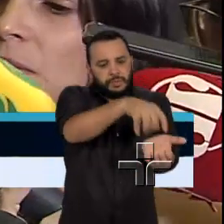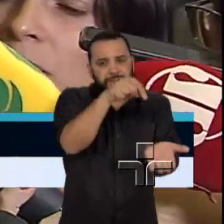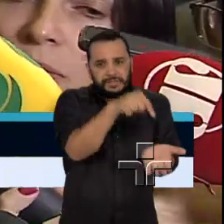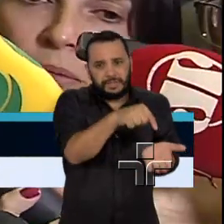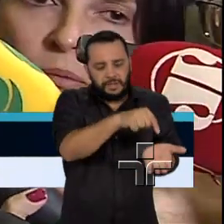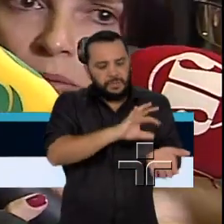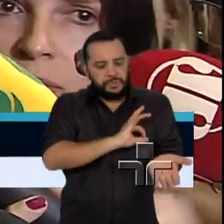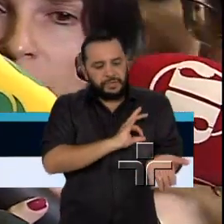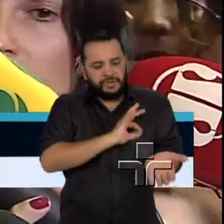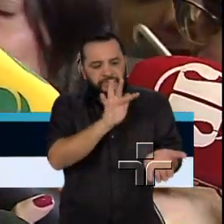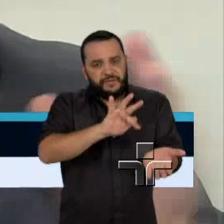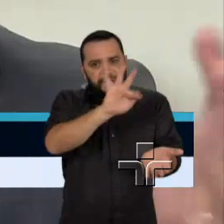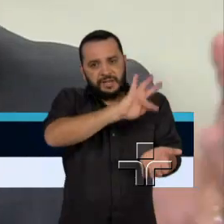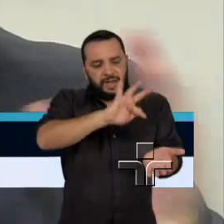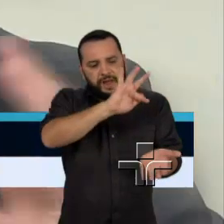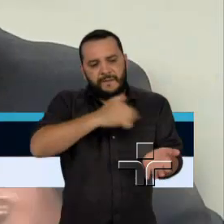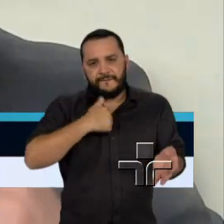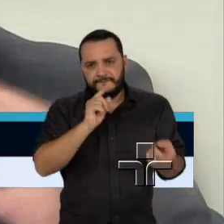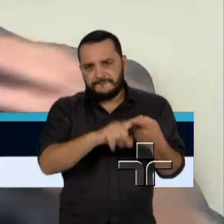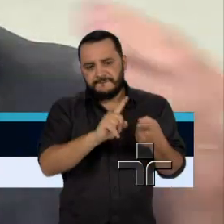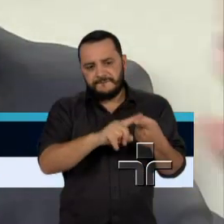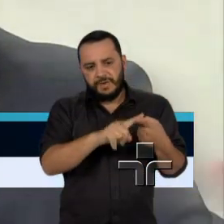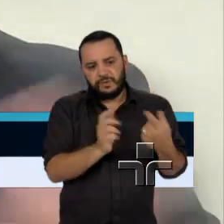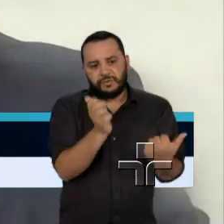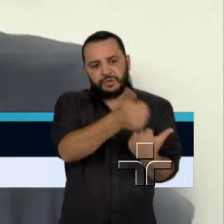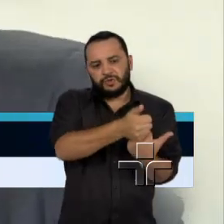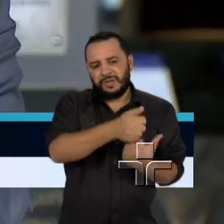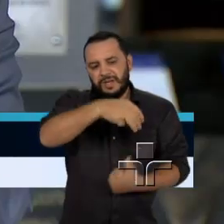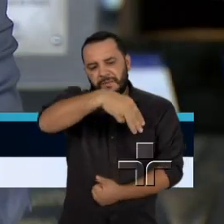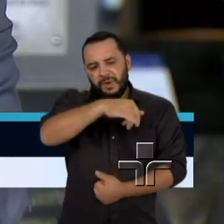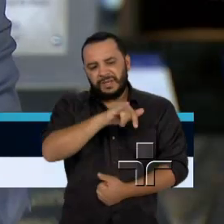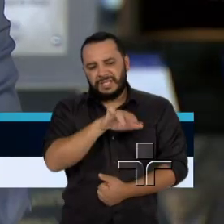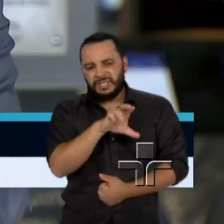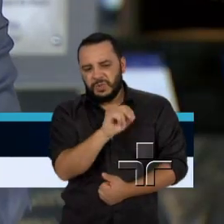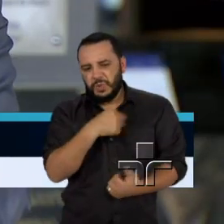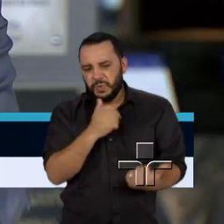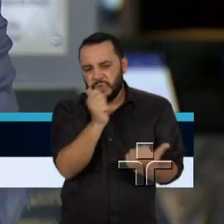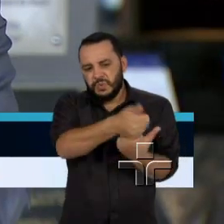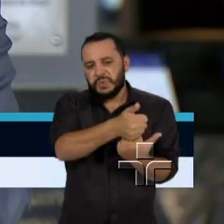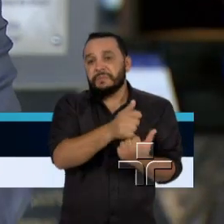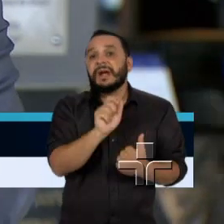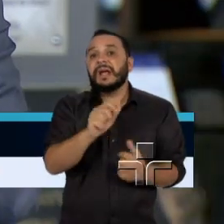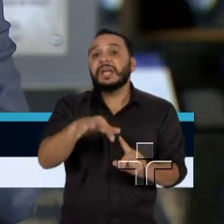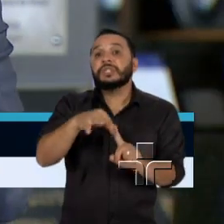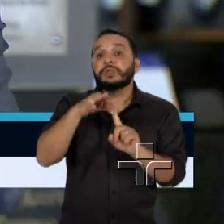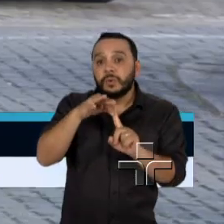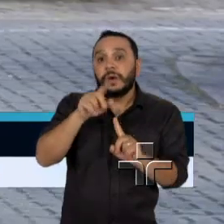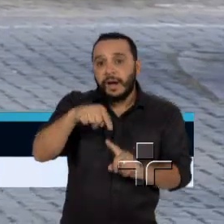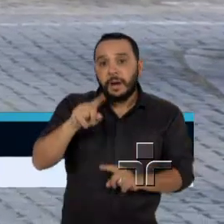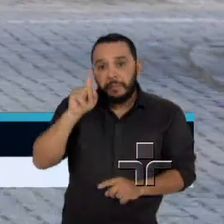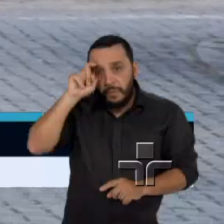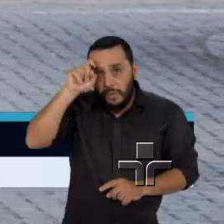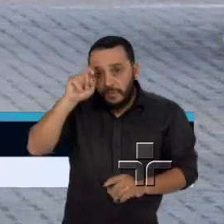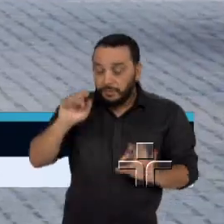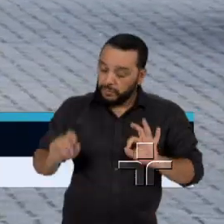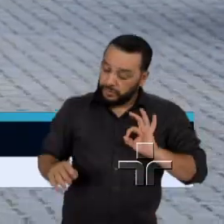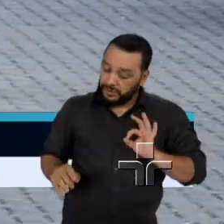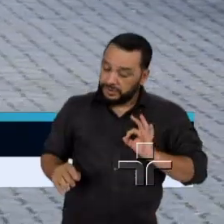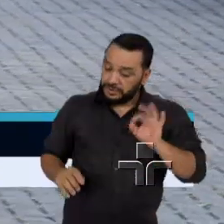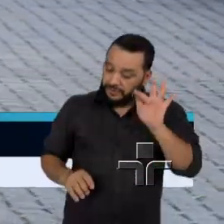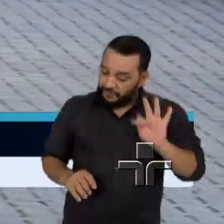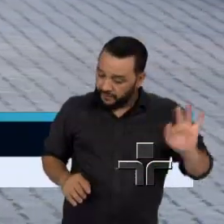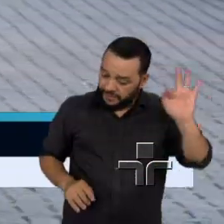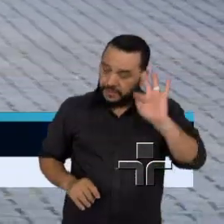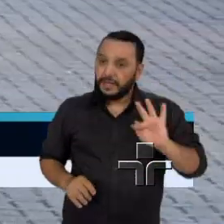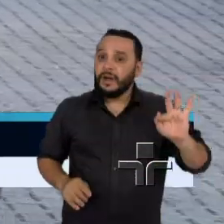ameaçou trocar o diretor-geral da Polícia Federal, Maurício Valeixo, que foi indicado por Moro. A Polícia Federal trouxe de volta ao meio